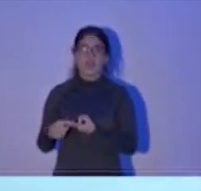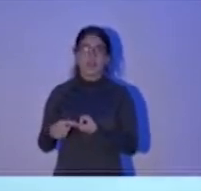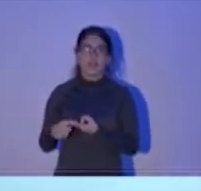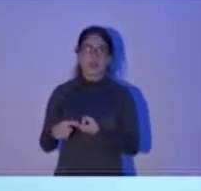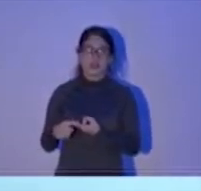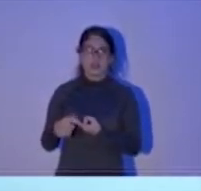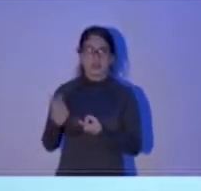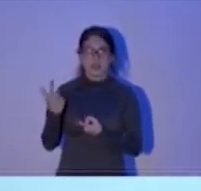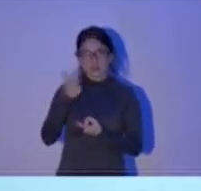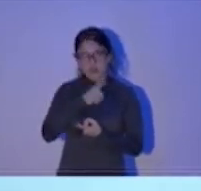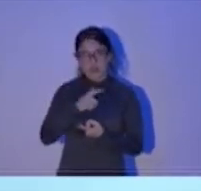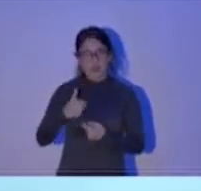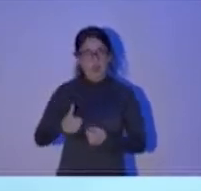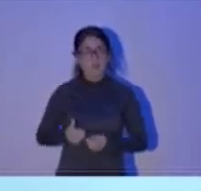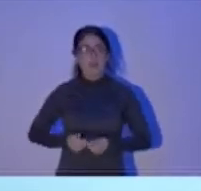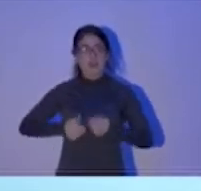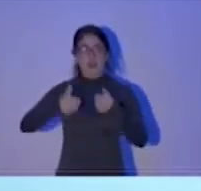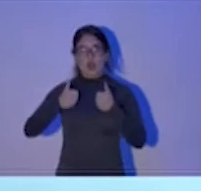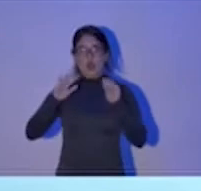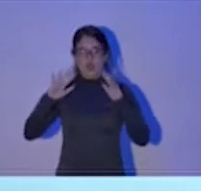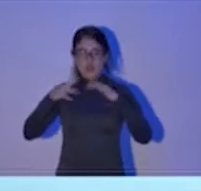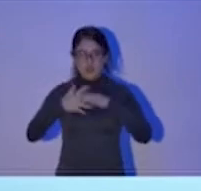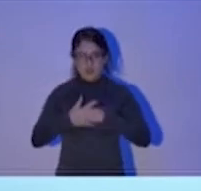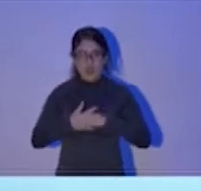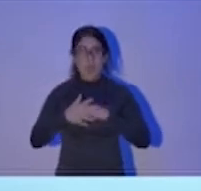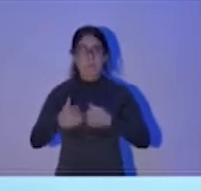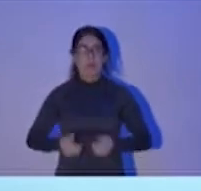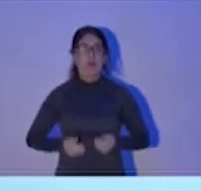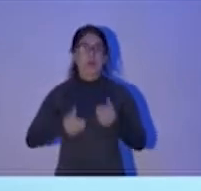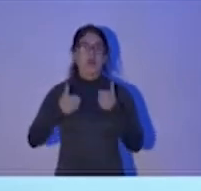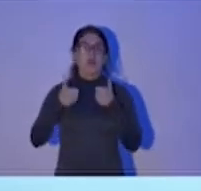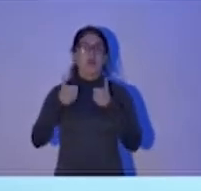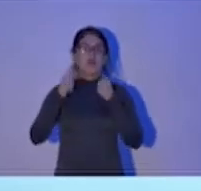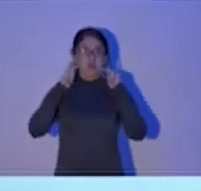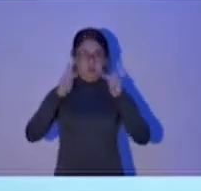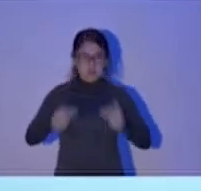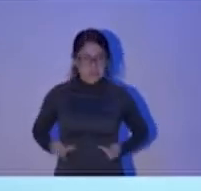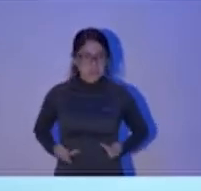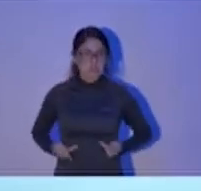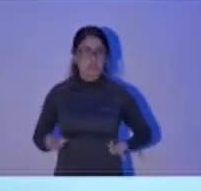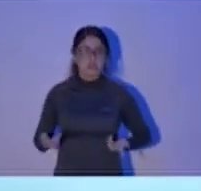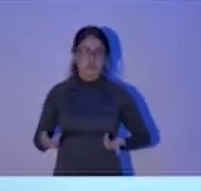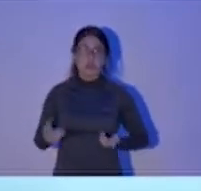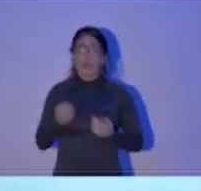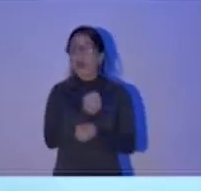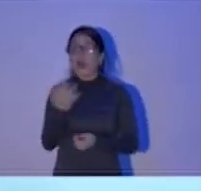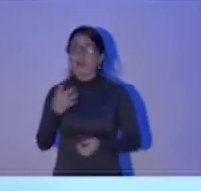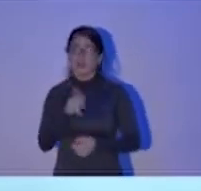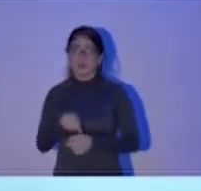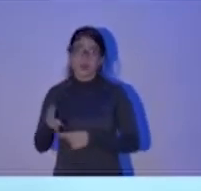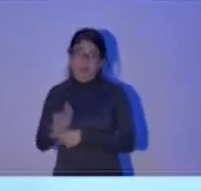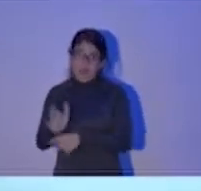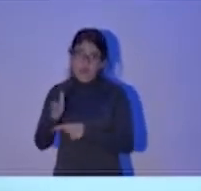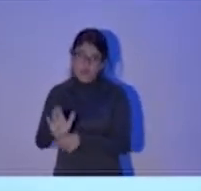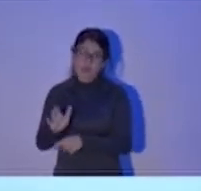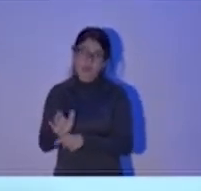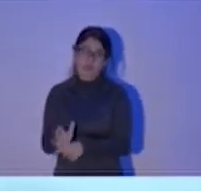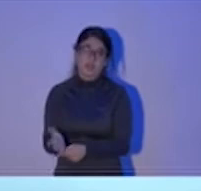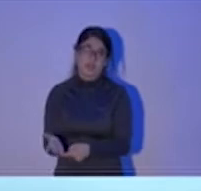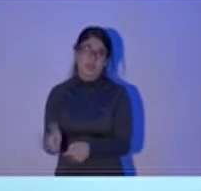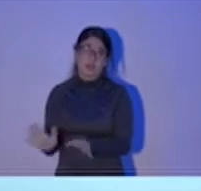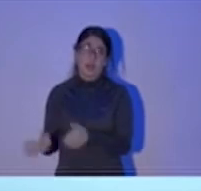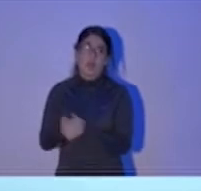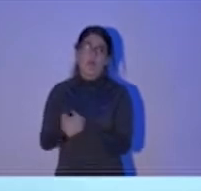melhores pessoas e que possam, por via de consequência, trazer uma melhoria da qualidade das suas próprias vidas e de suas